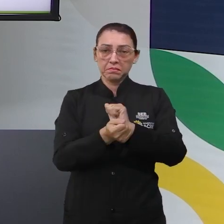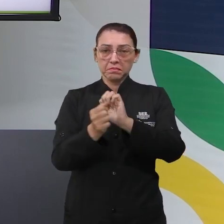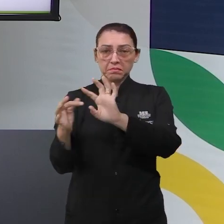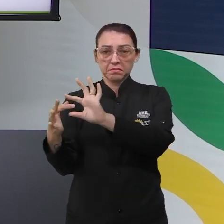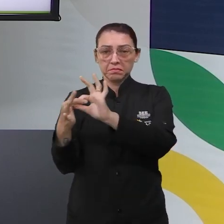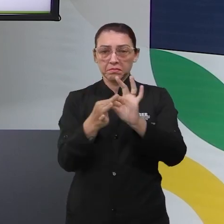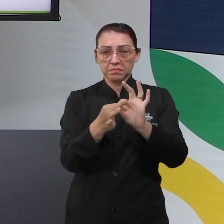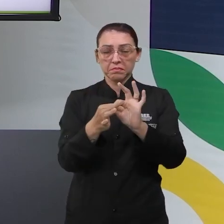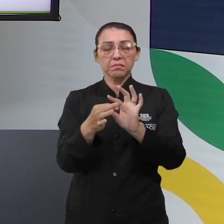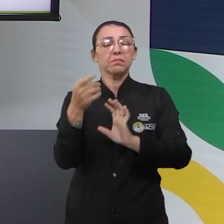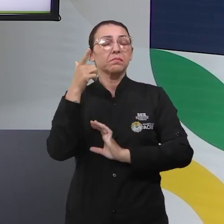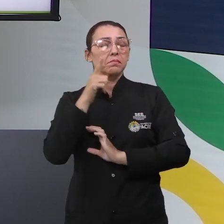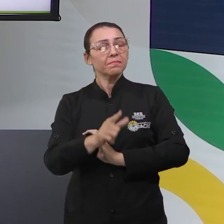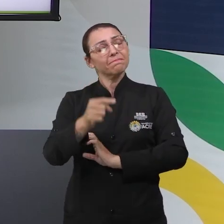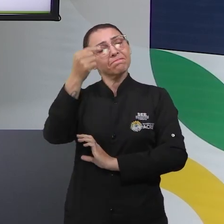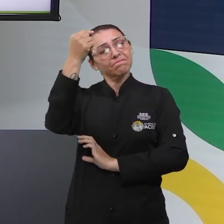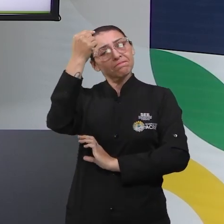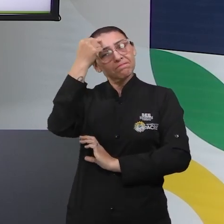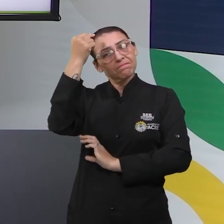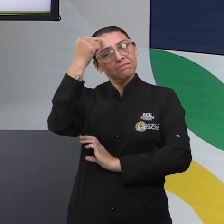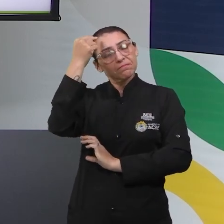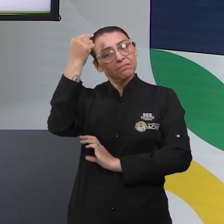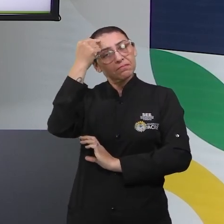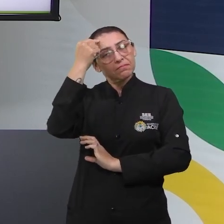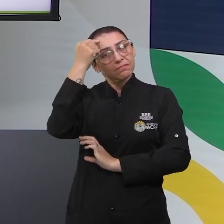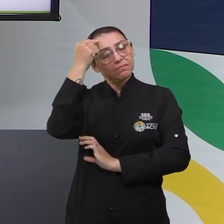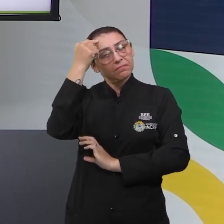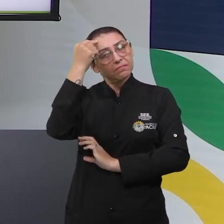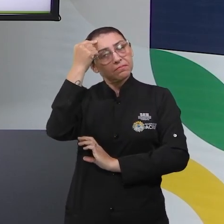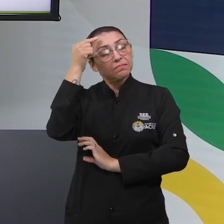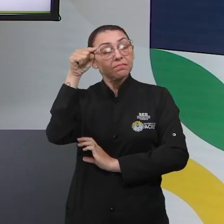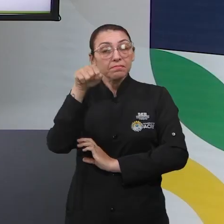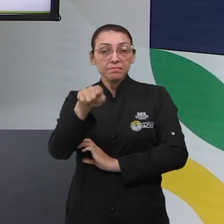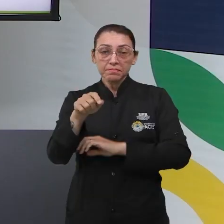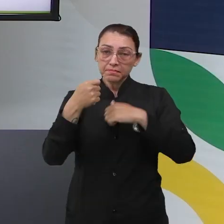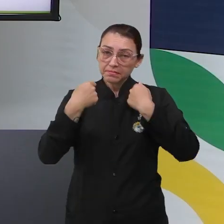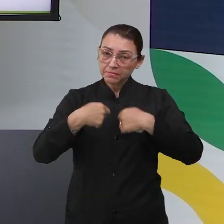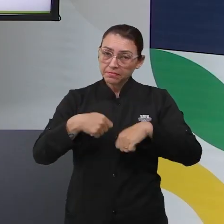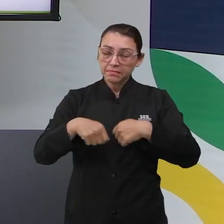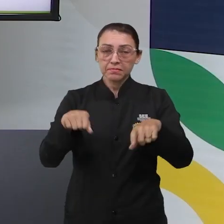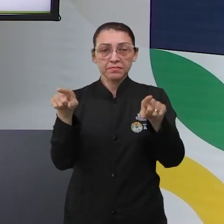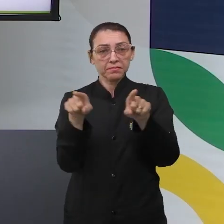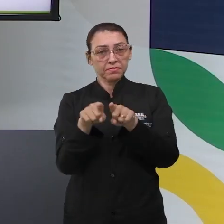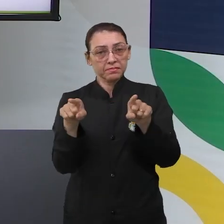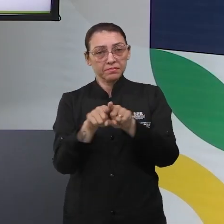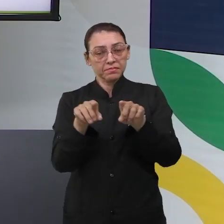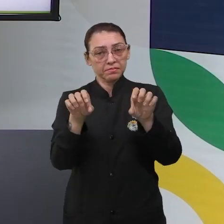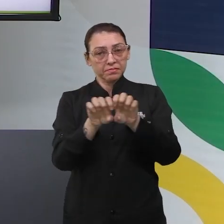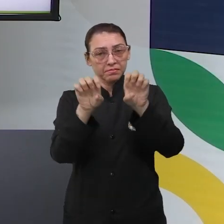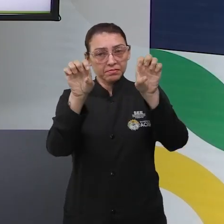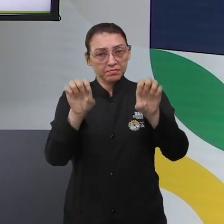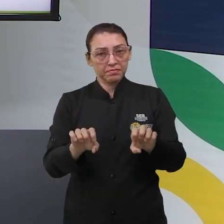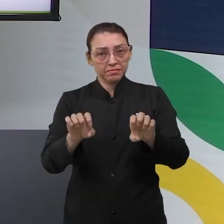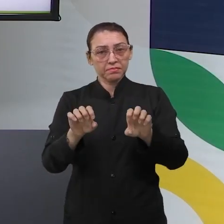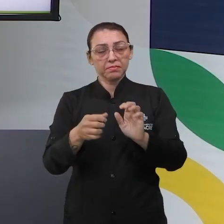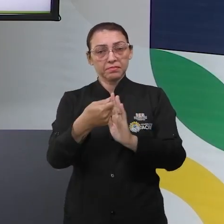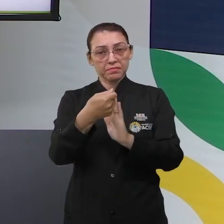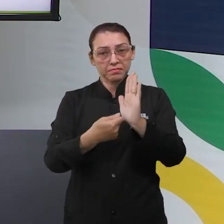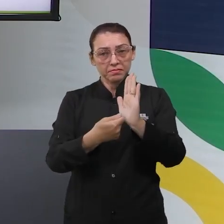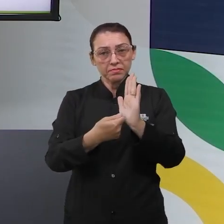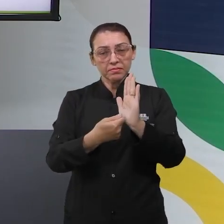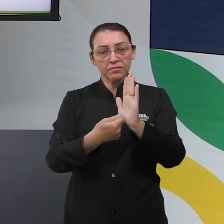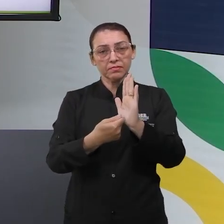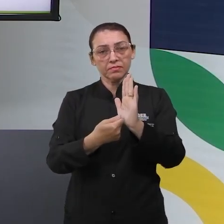contexto, você consegue pensar algo sobre aquilo. E aí você precisa também estruturar essa redação